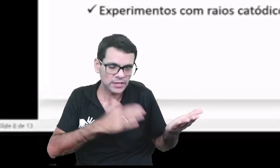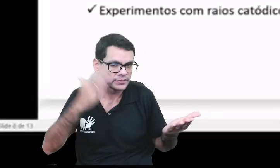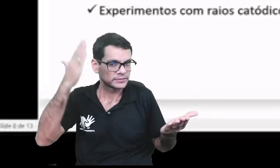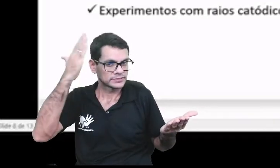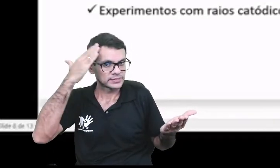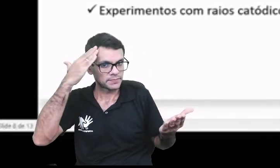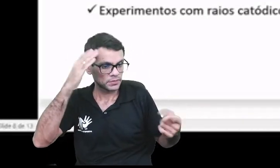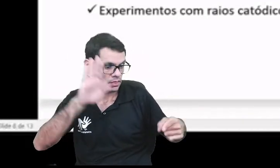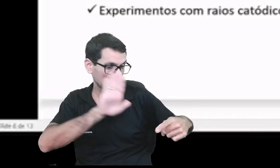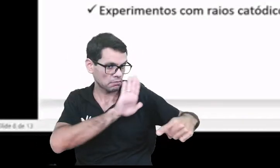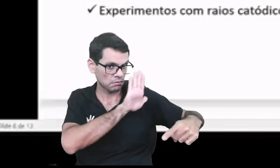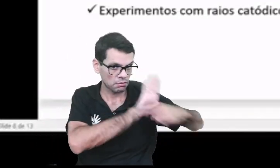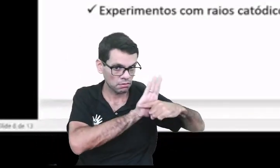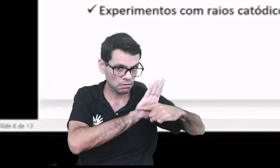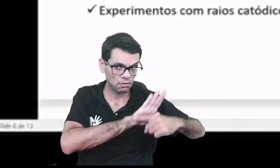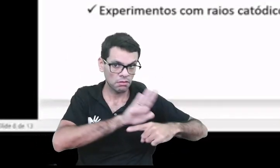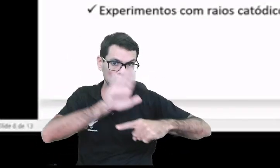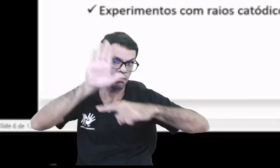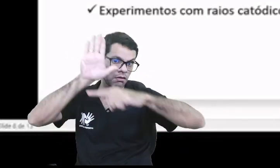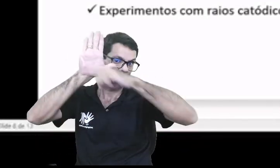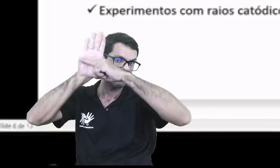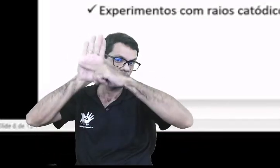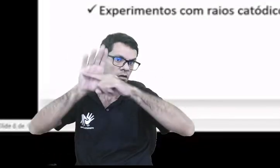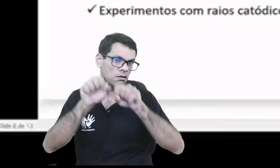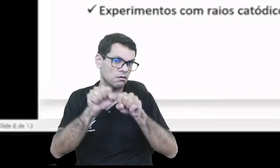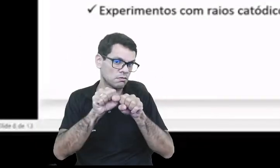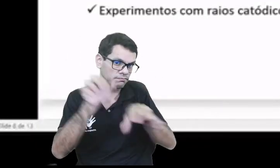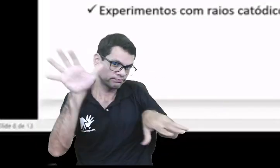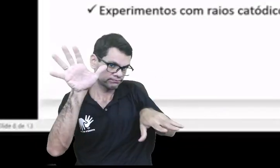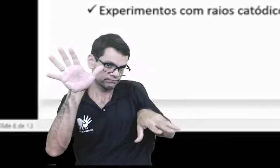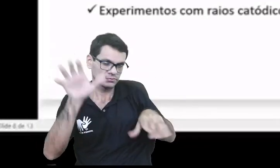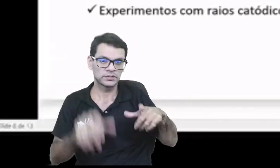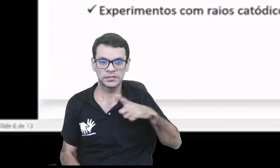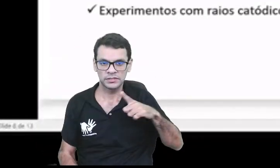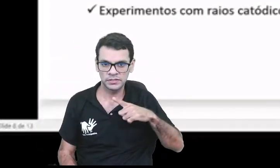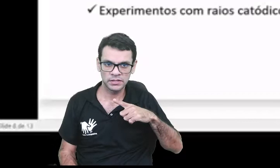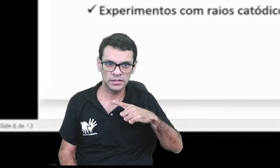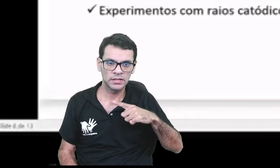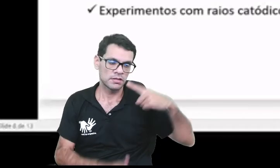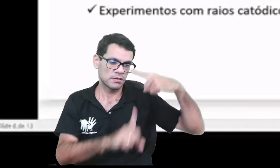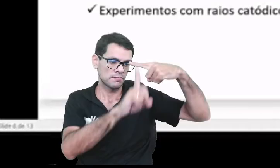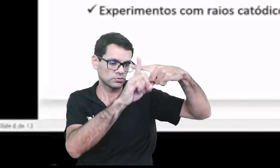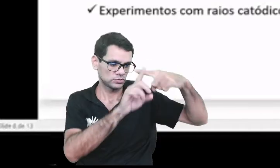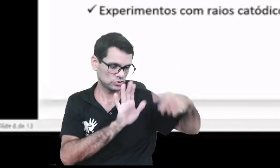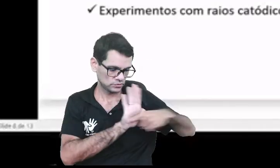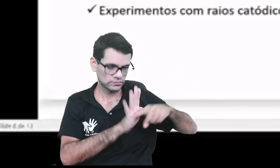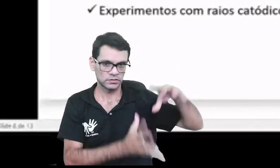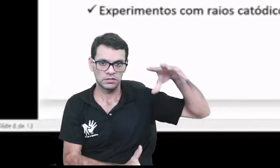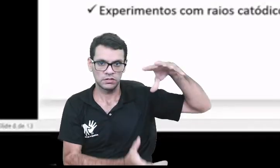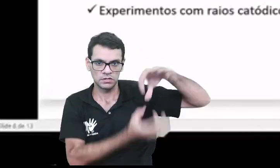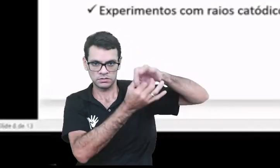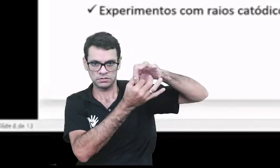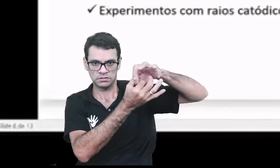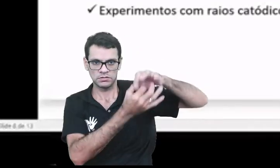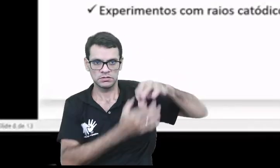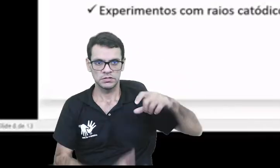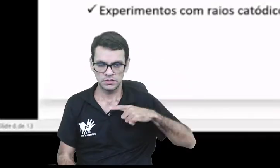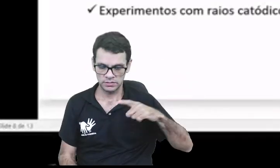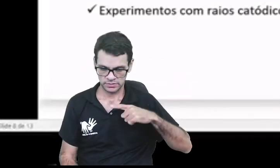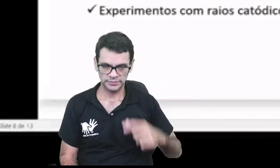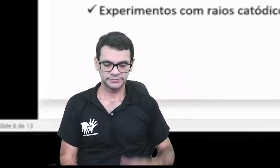com negativo ia ocorrer uma repulsão e com positivo uma atração. Então, ele colocou aqui placas